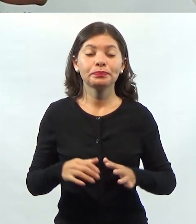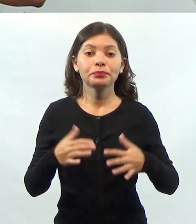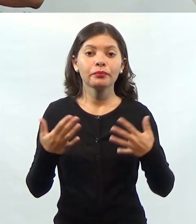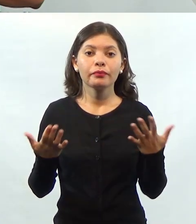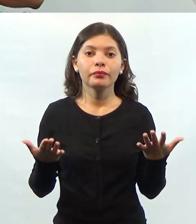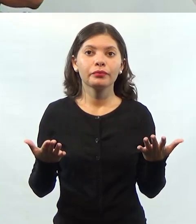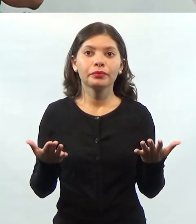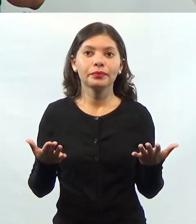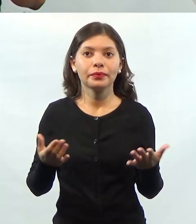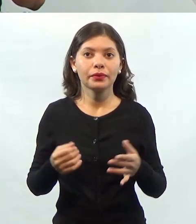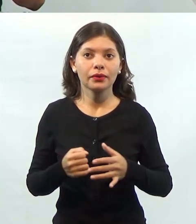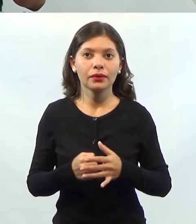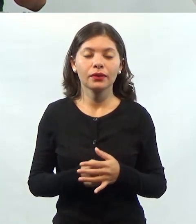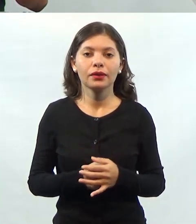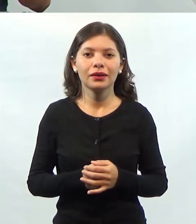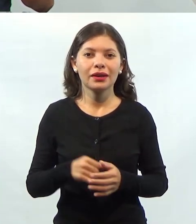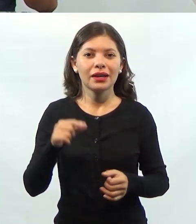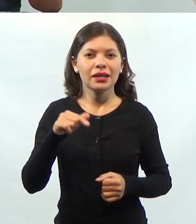Então,